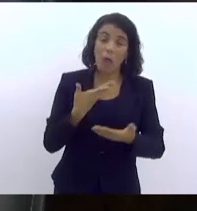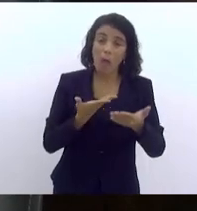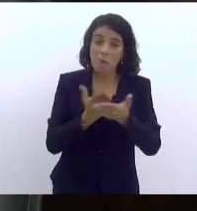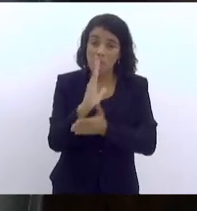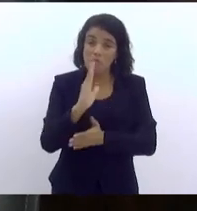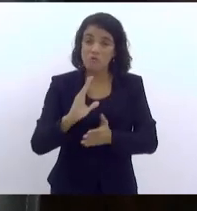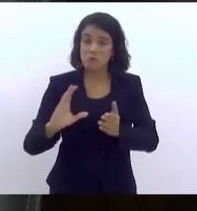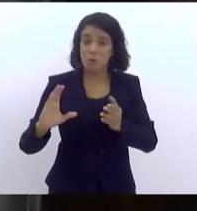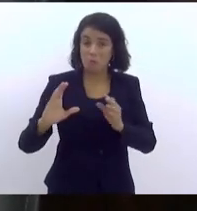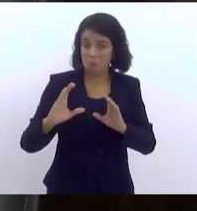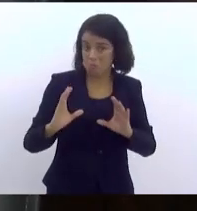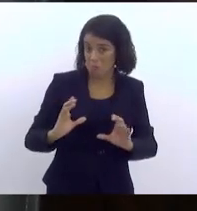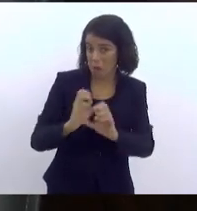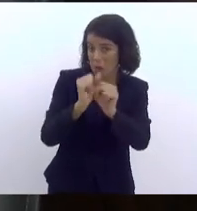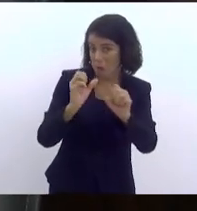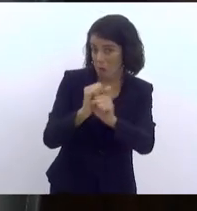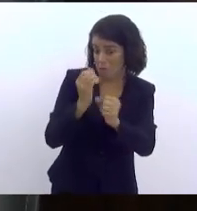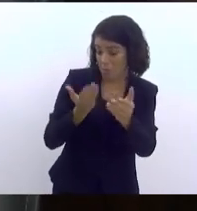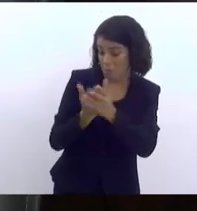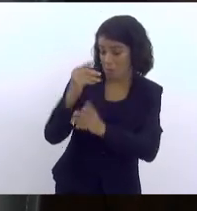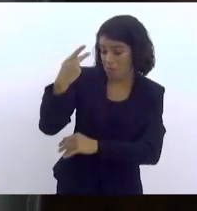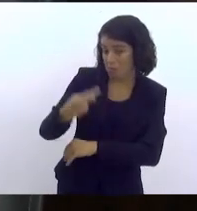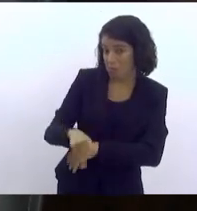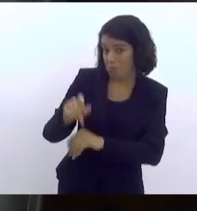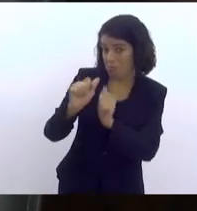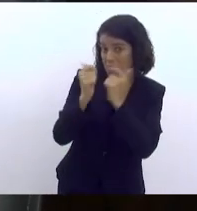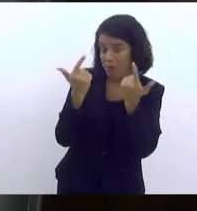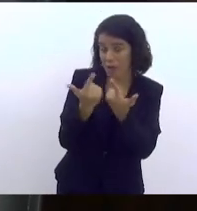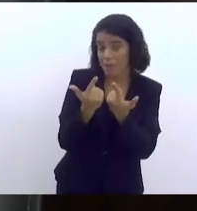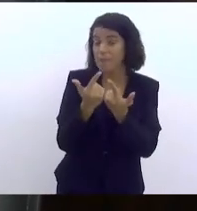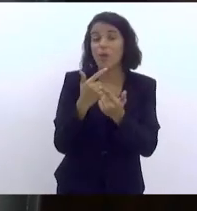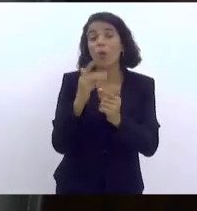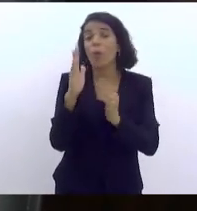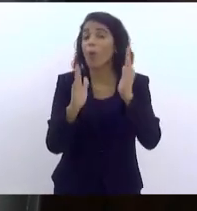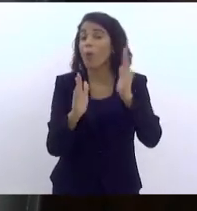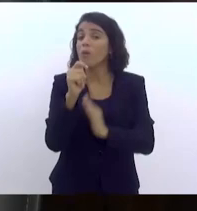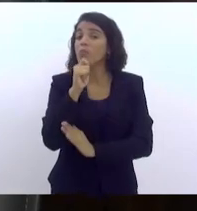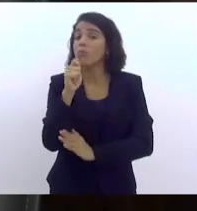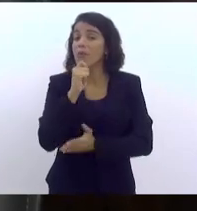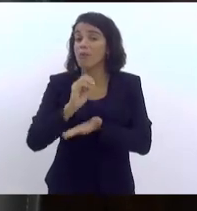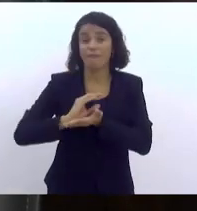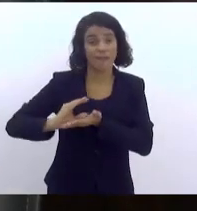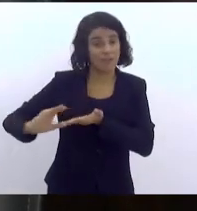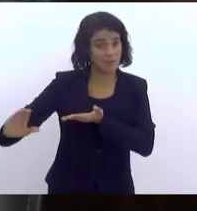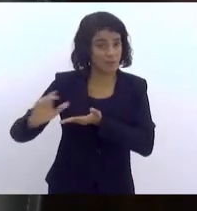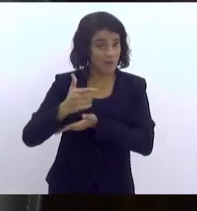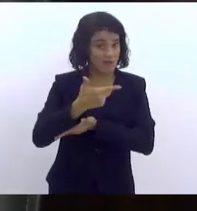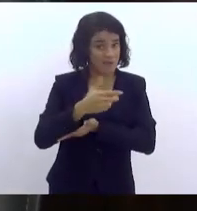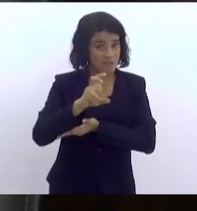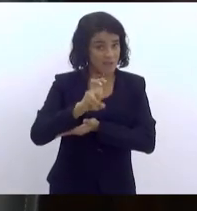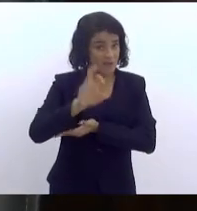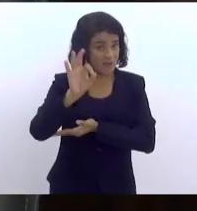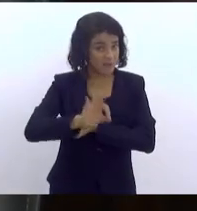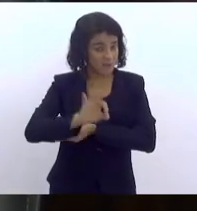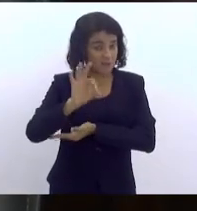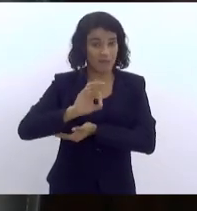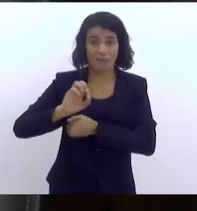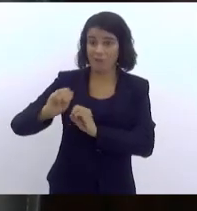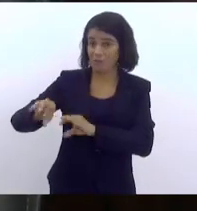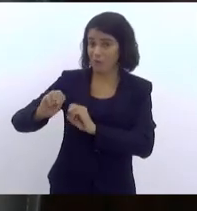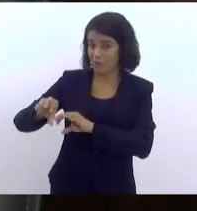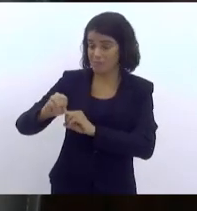2019 por esta casa quando não foram investidos os 25% em